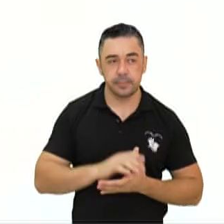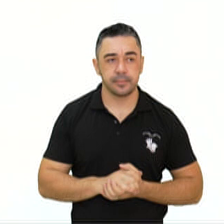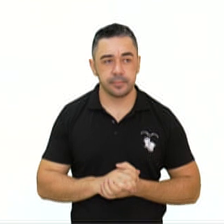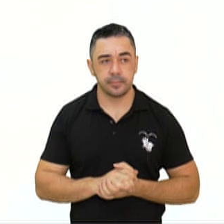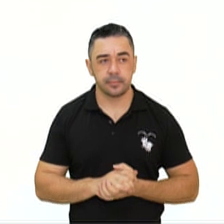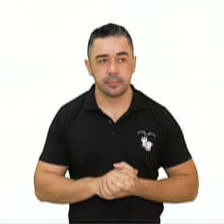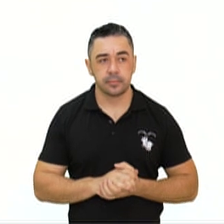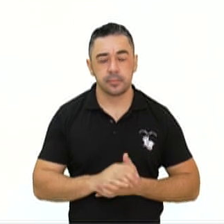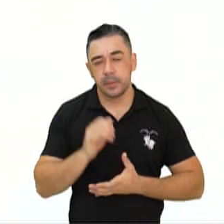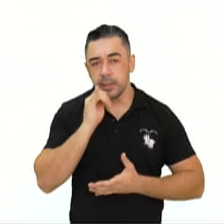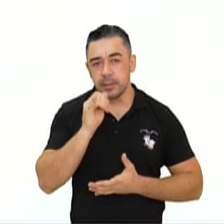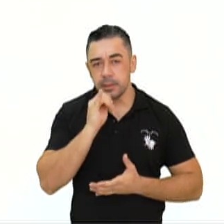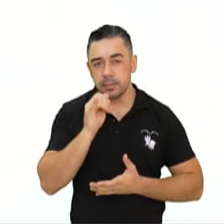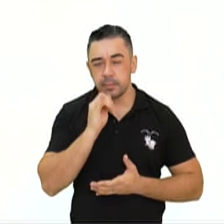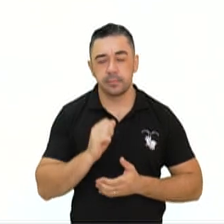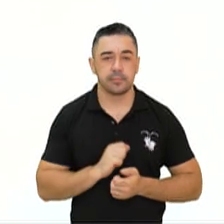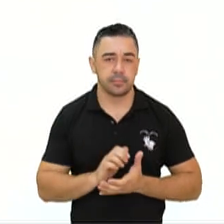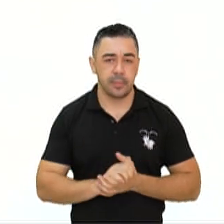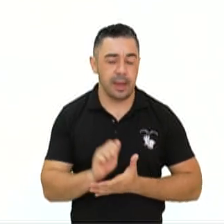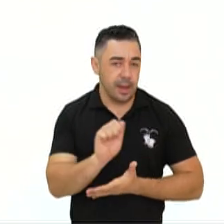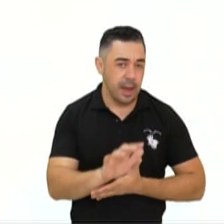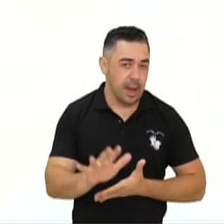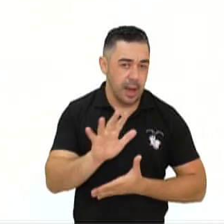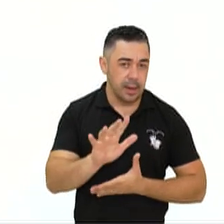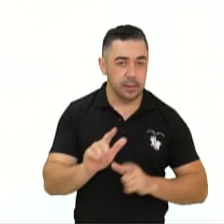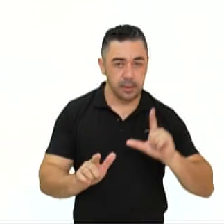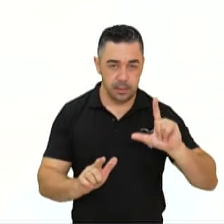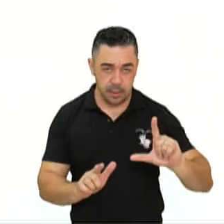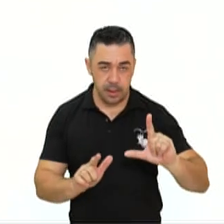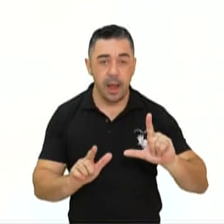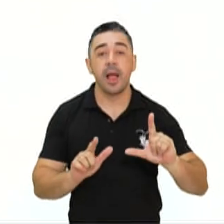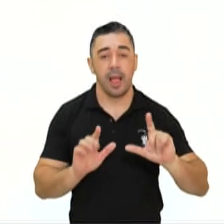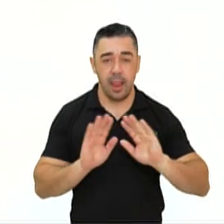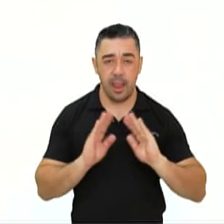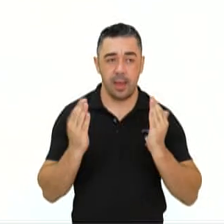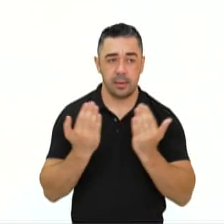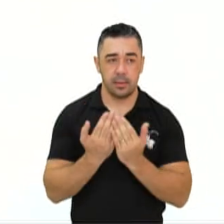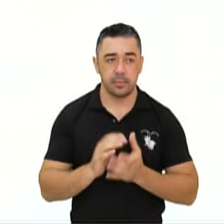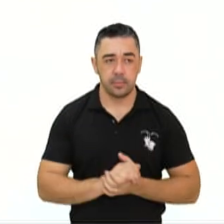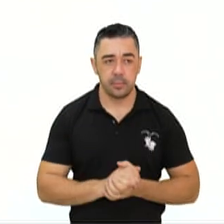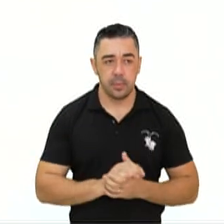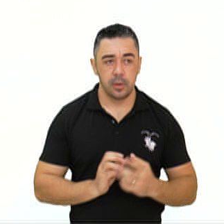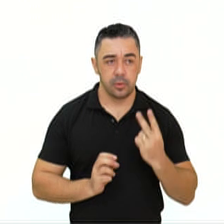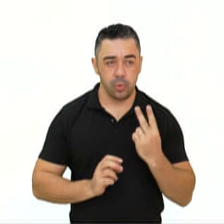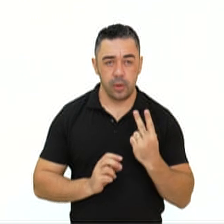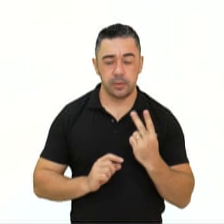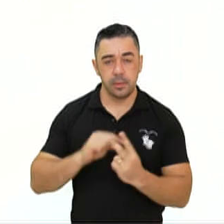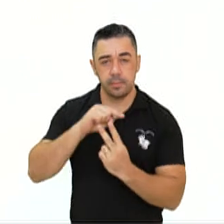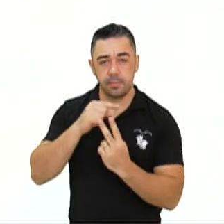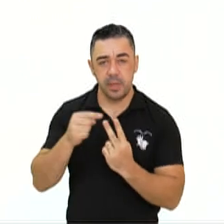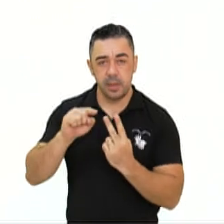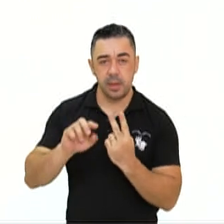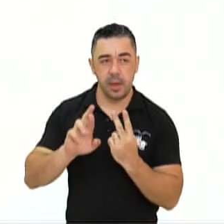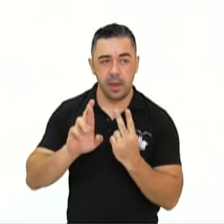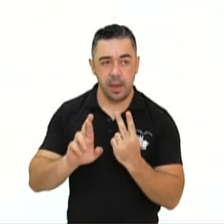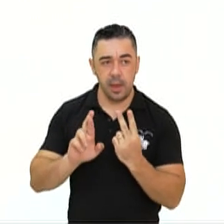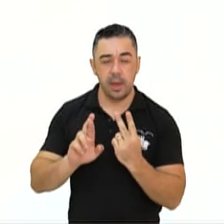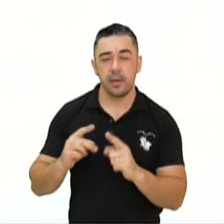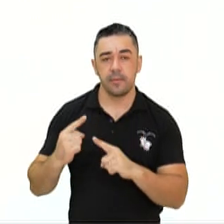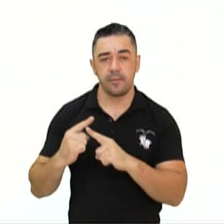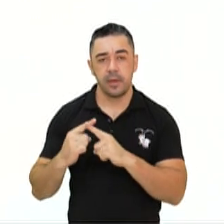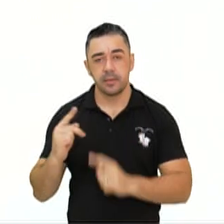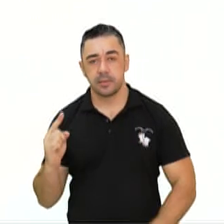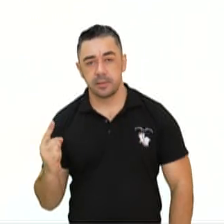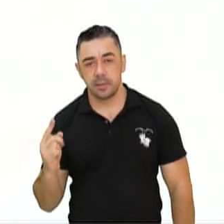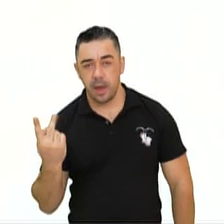para a gente relembrar como que calcula a área lateral. A área lateral vai ser 2πr vezes a